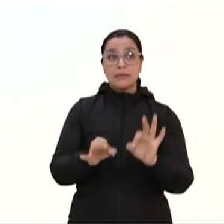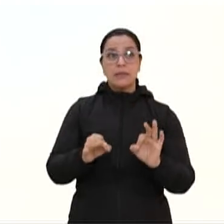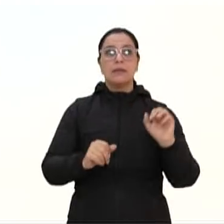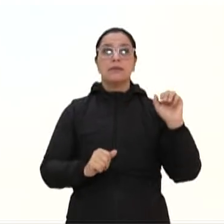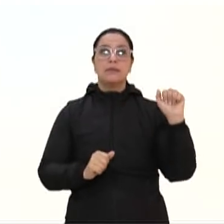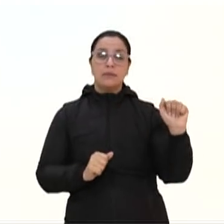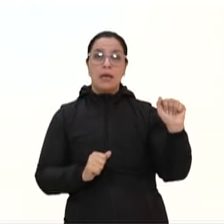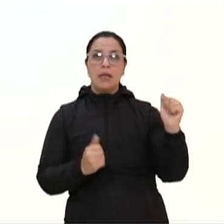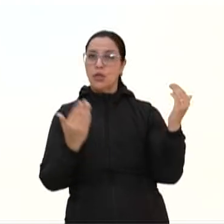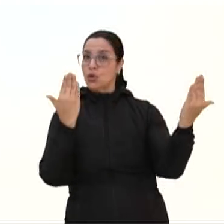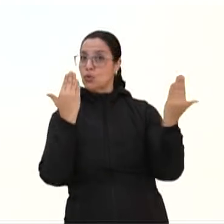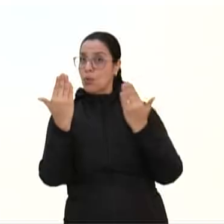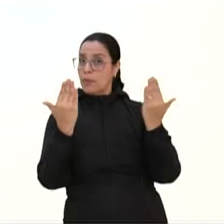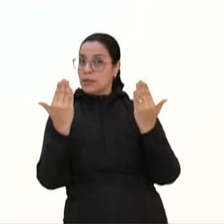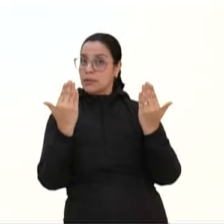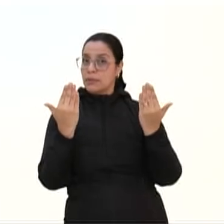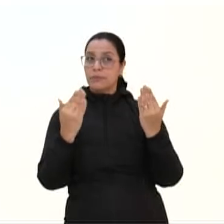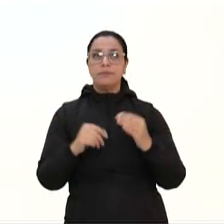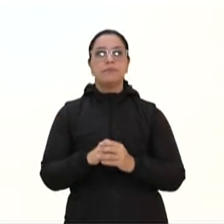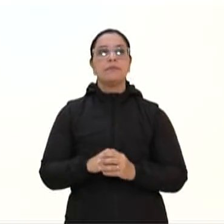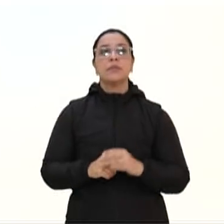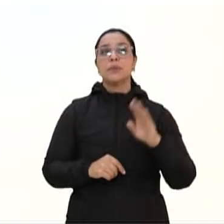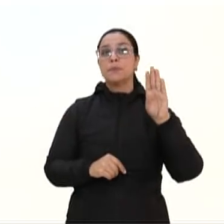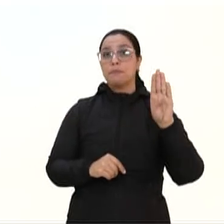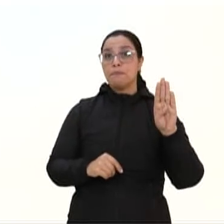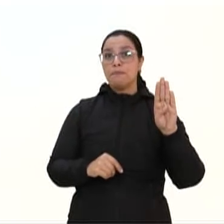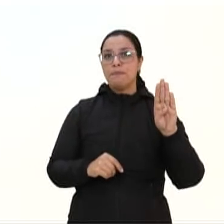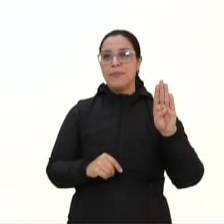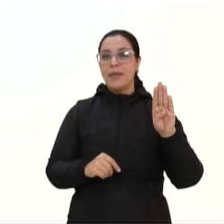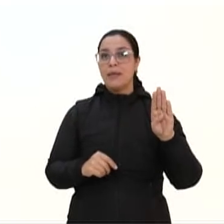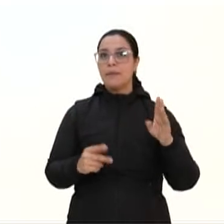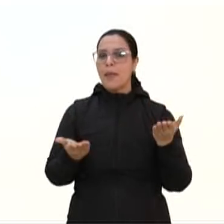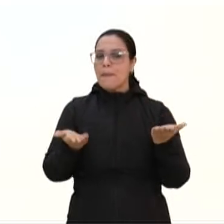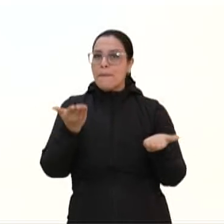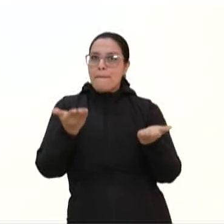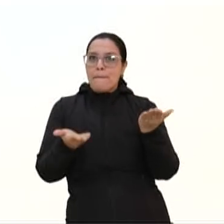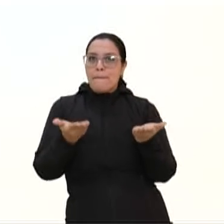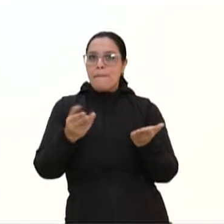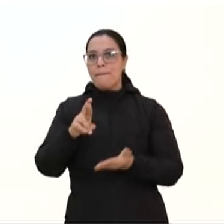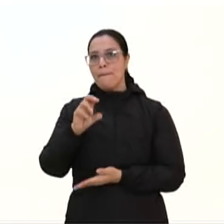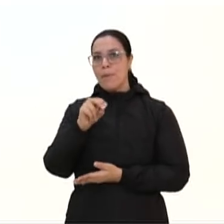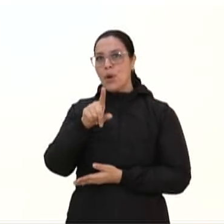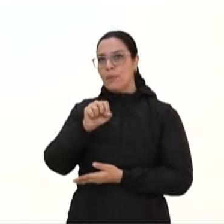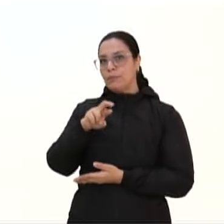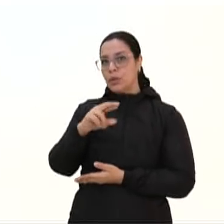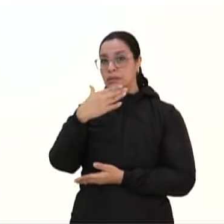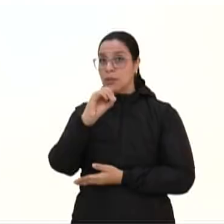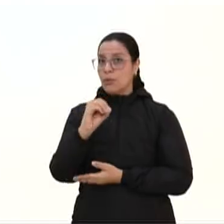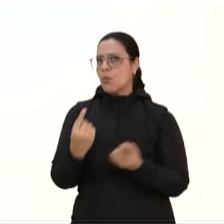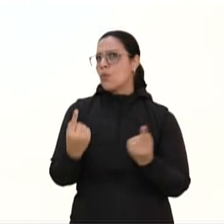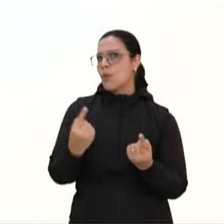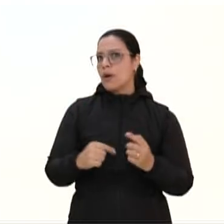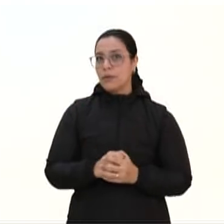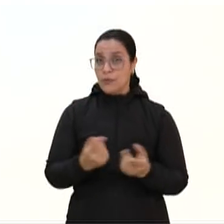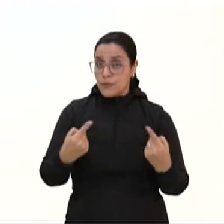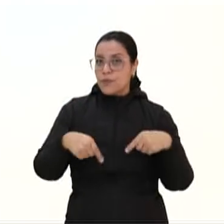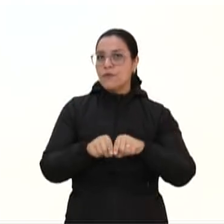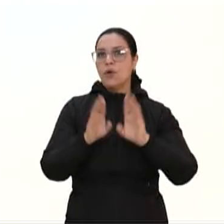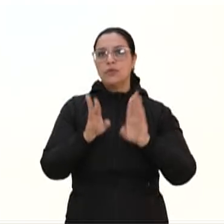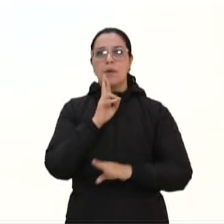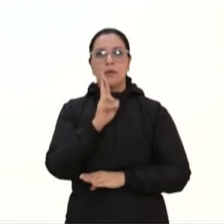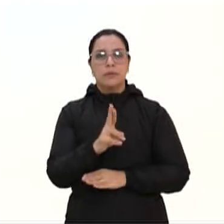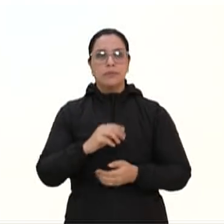no descampado, dominou toda a minha vida interior. Que